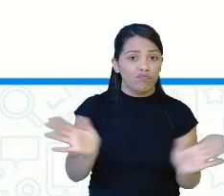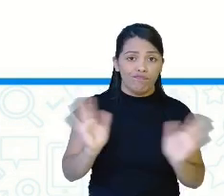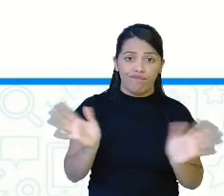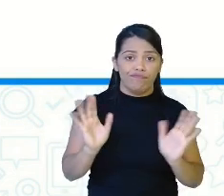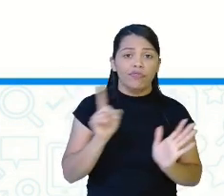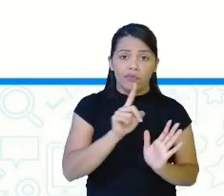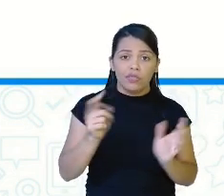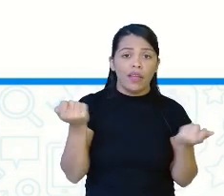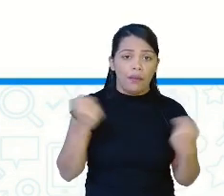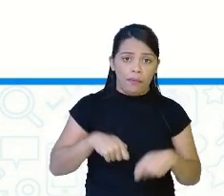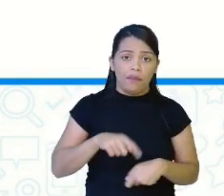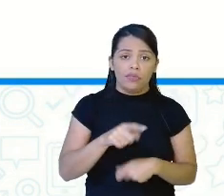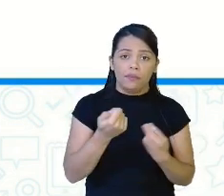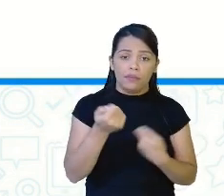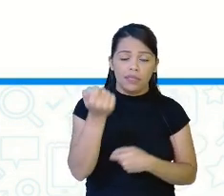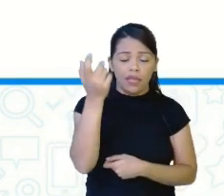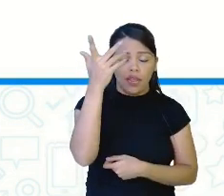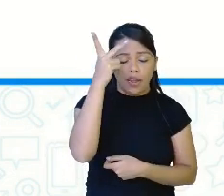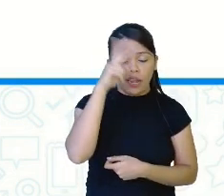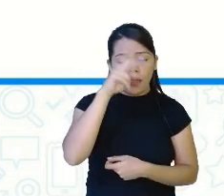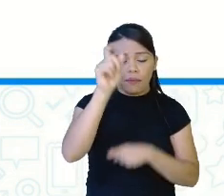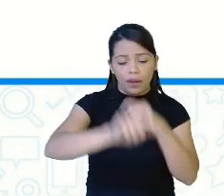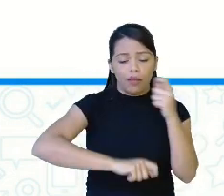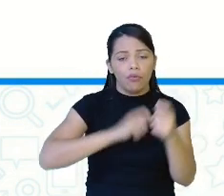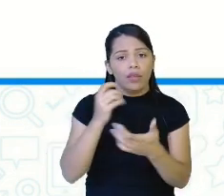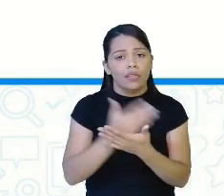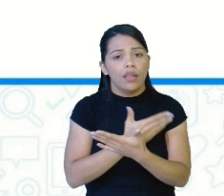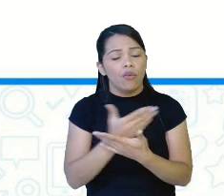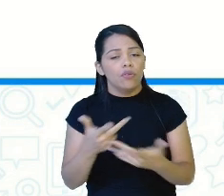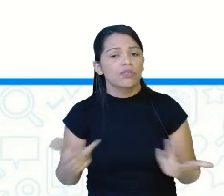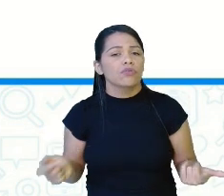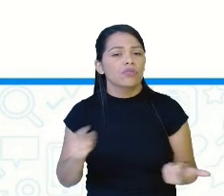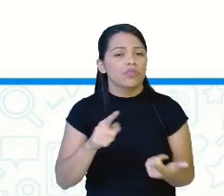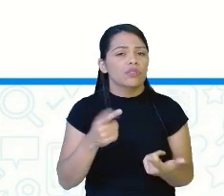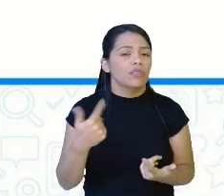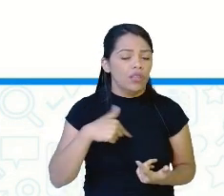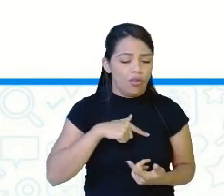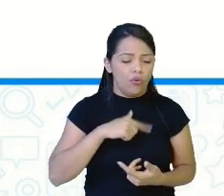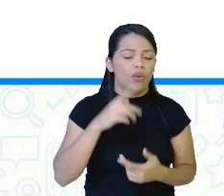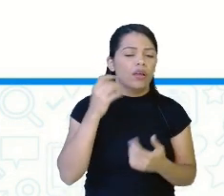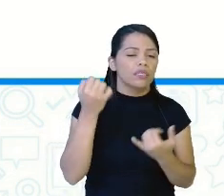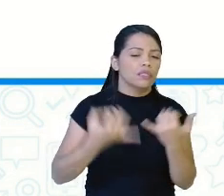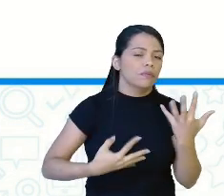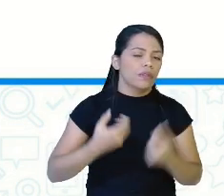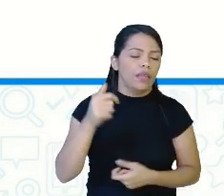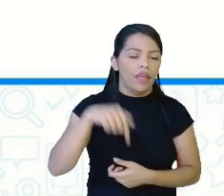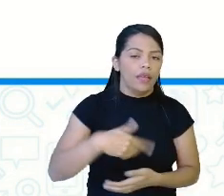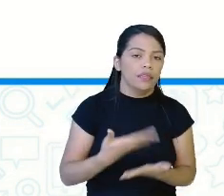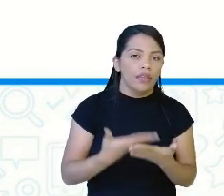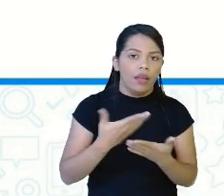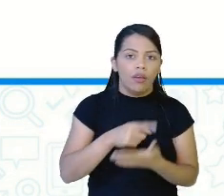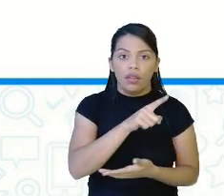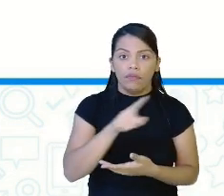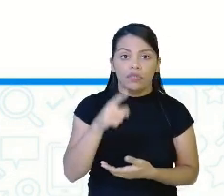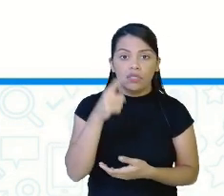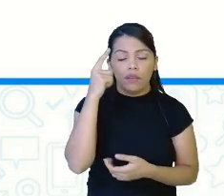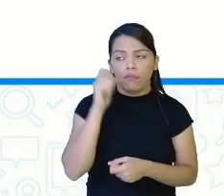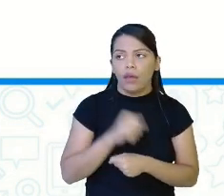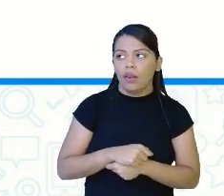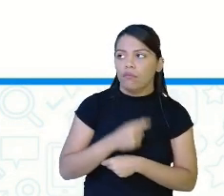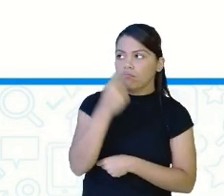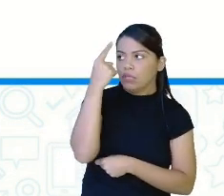é você lembrar de alguns passos que nós explicamos aqui na aula. Aí você vai parar para pensar, o que é uma